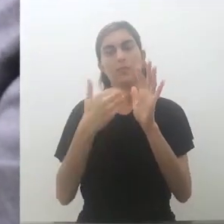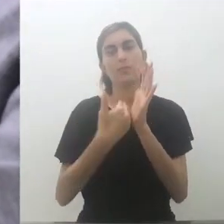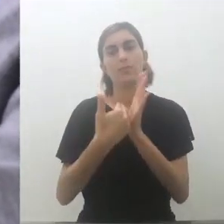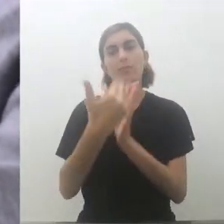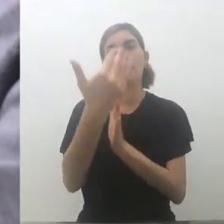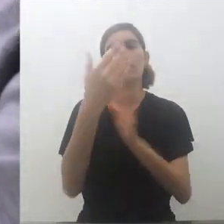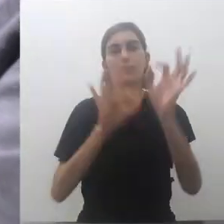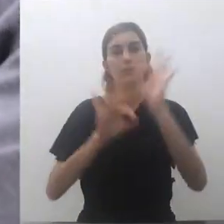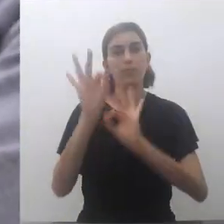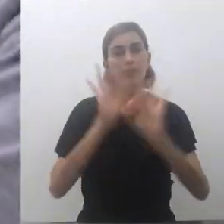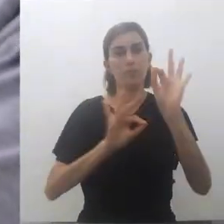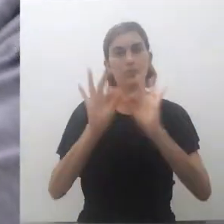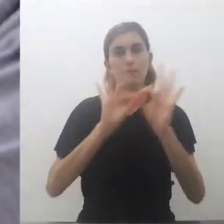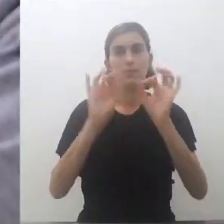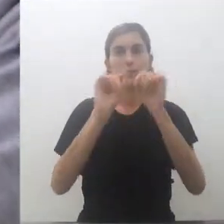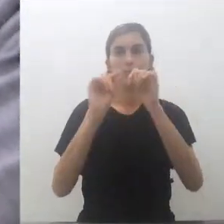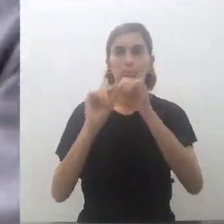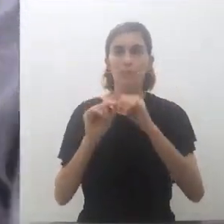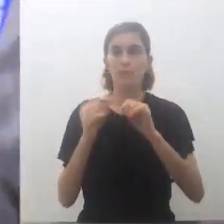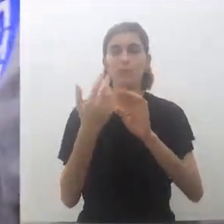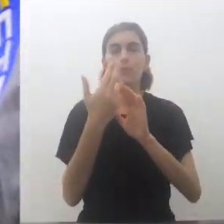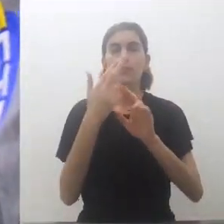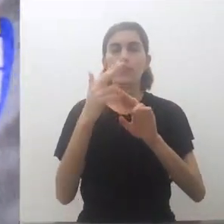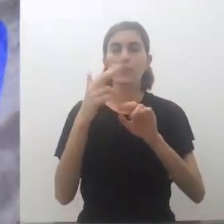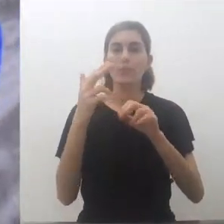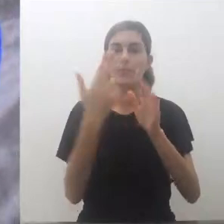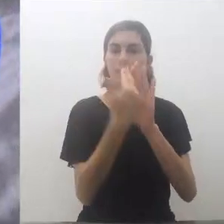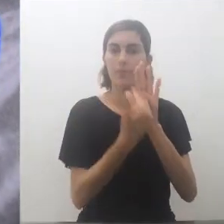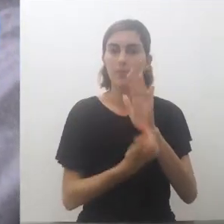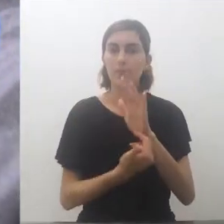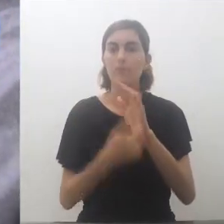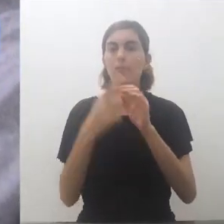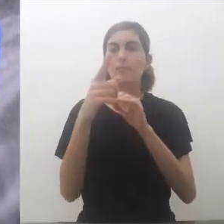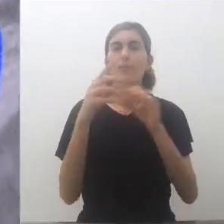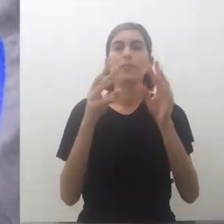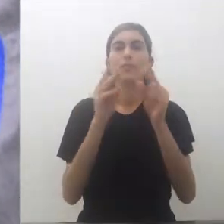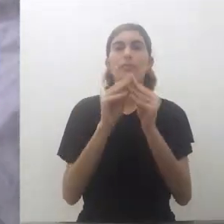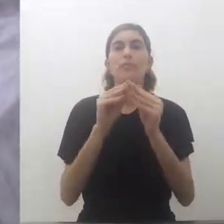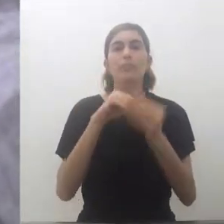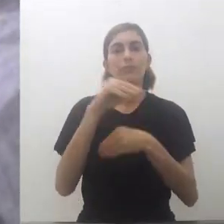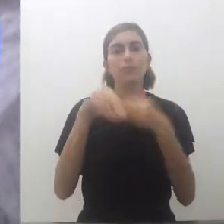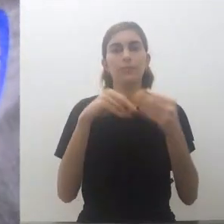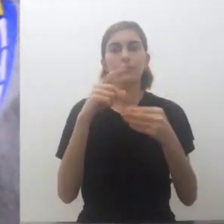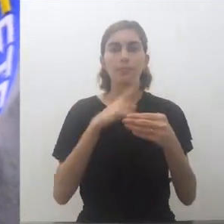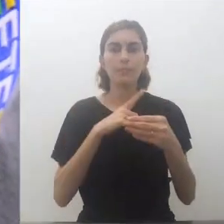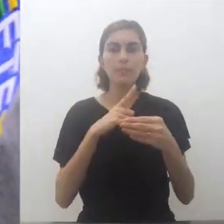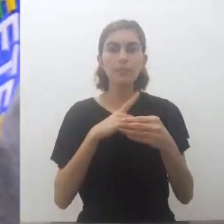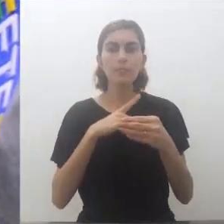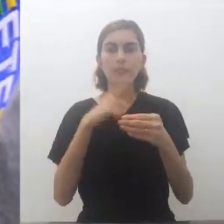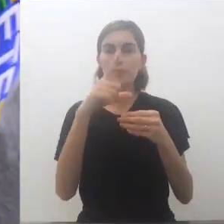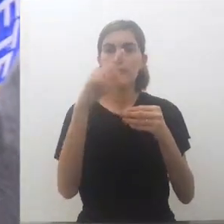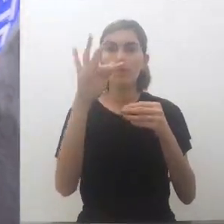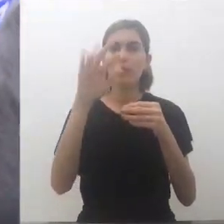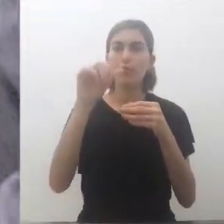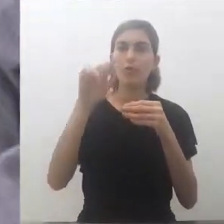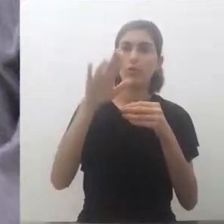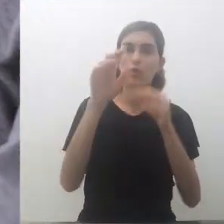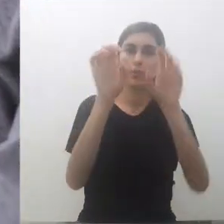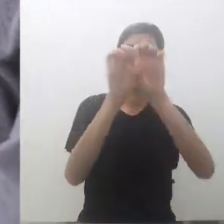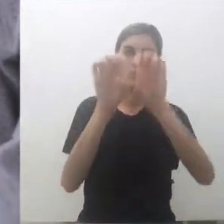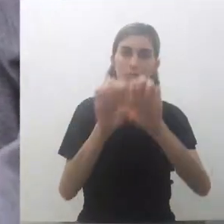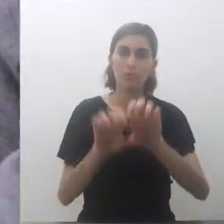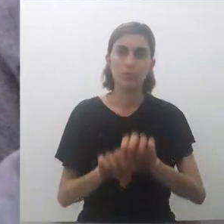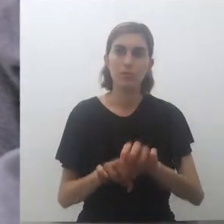os elementos básicos desta composição. Você tem aqui as formas que o estruturam e aqui